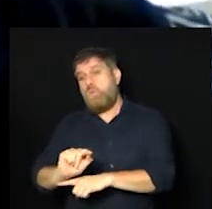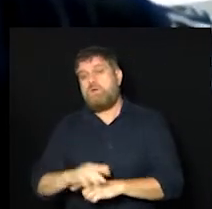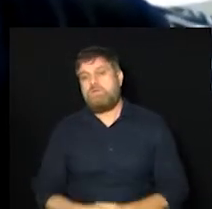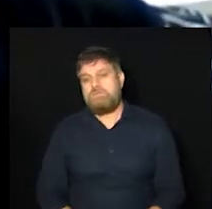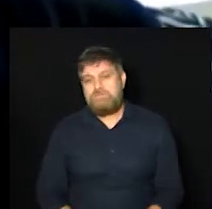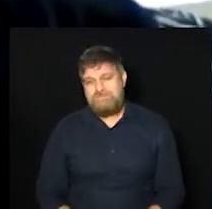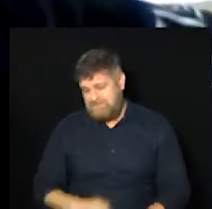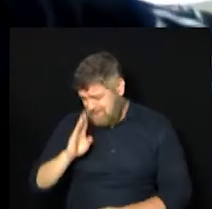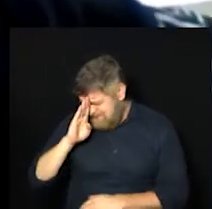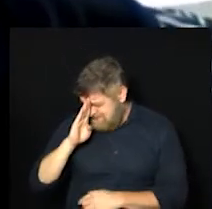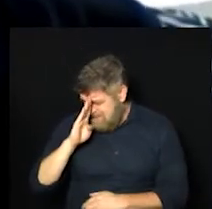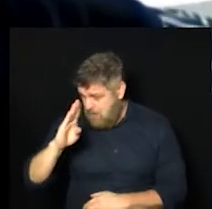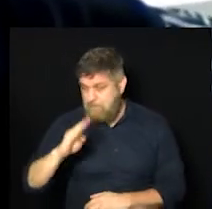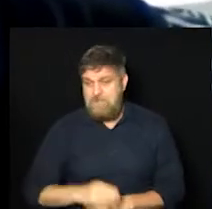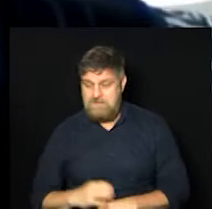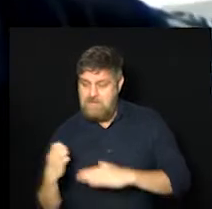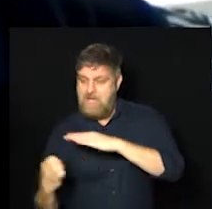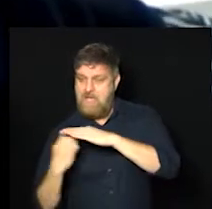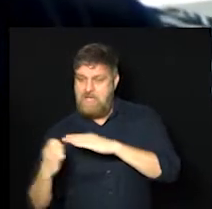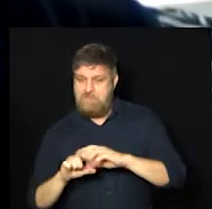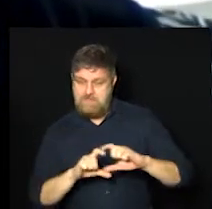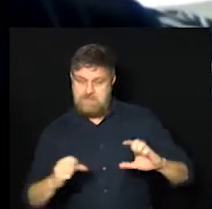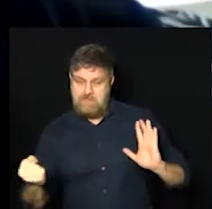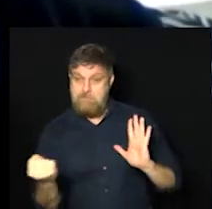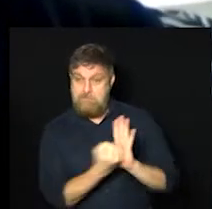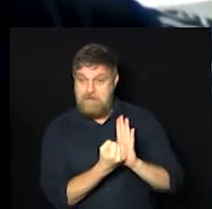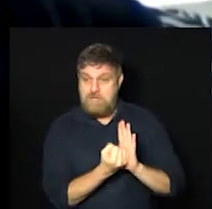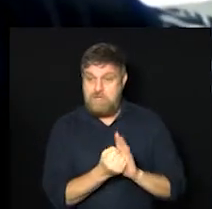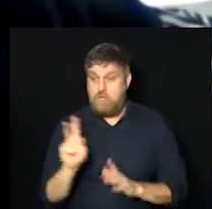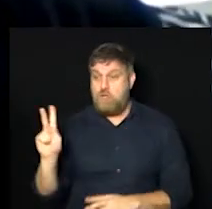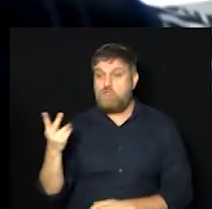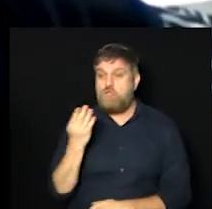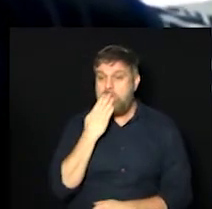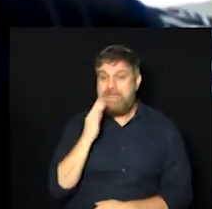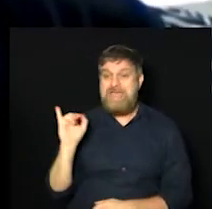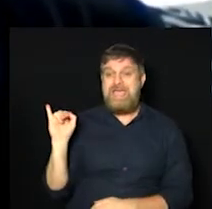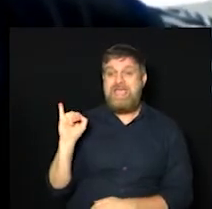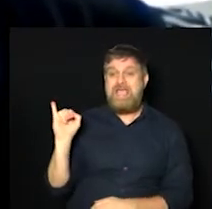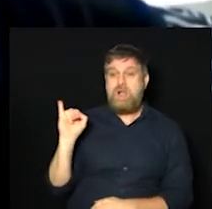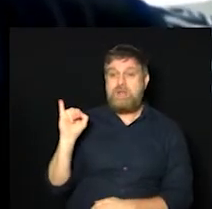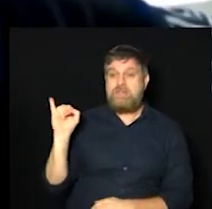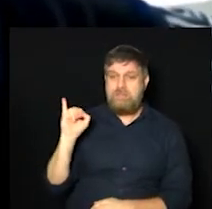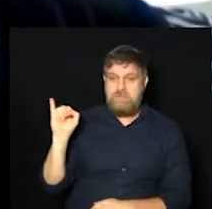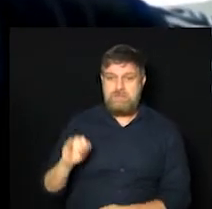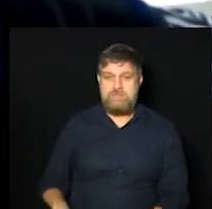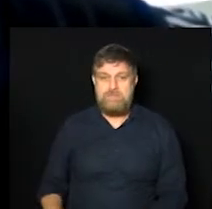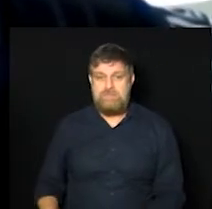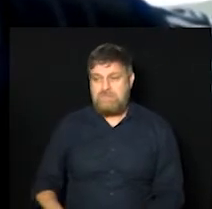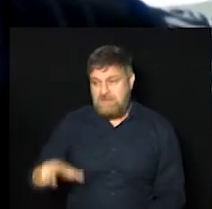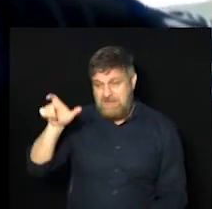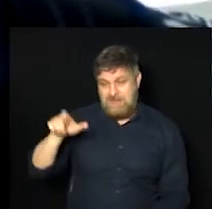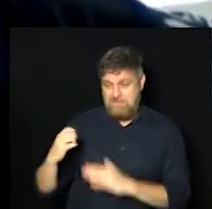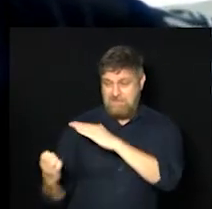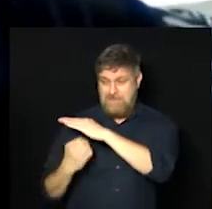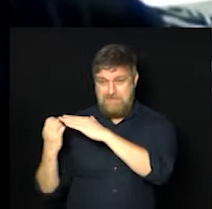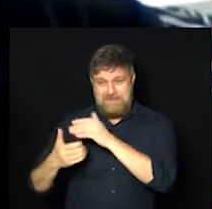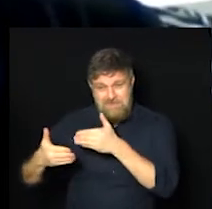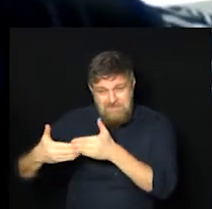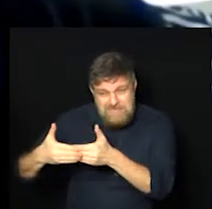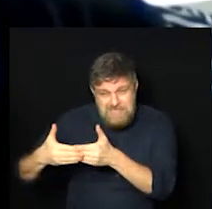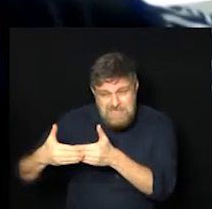os principais patrocinadores, Shopping Iguatemi, né, que assim foi uma entidade que ficou